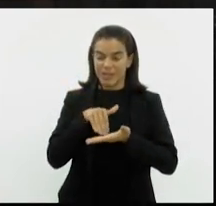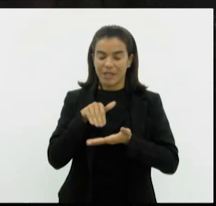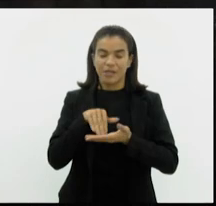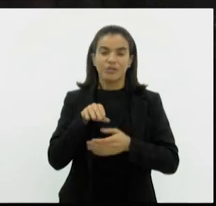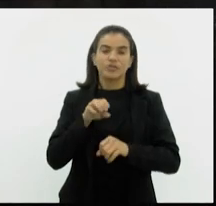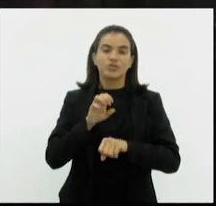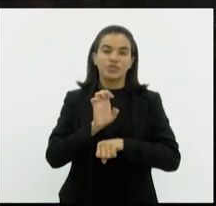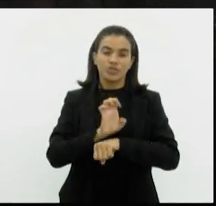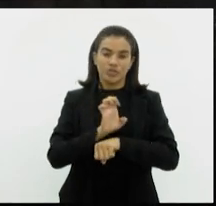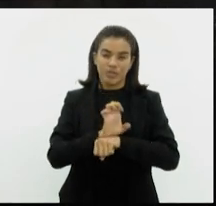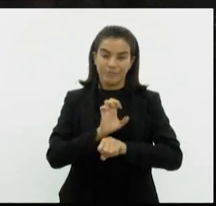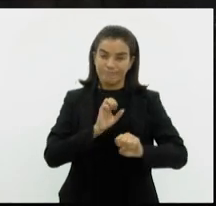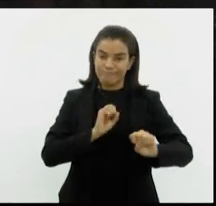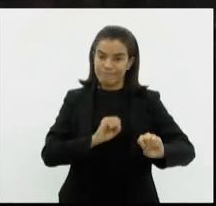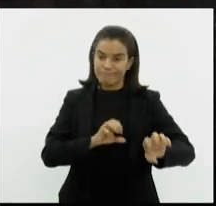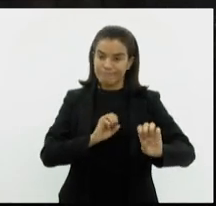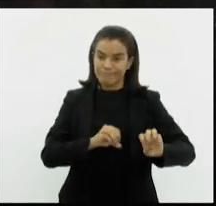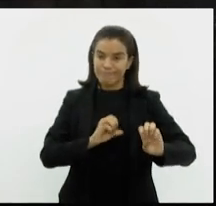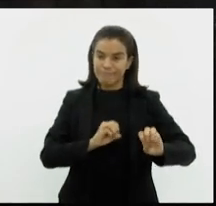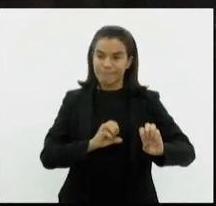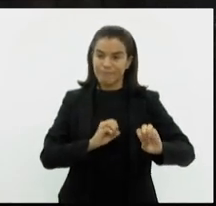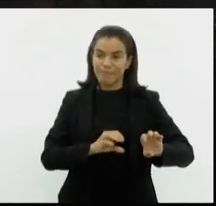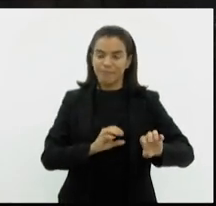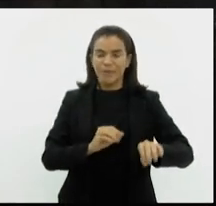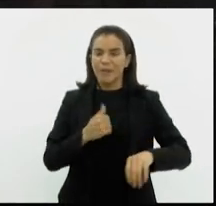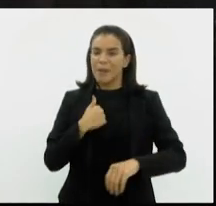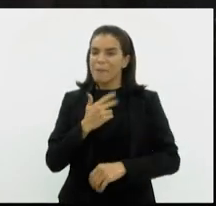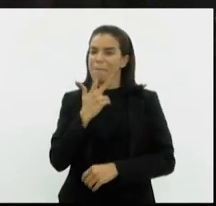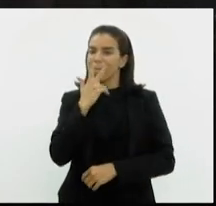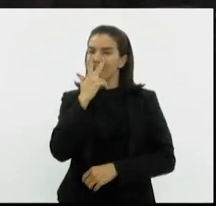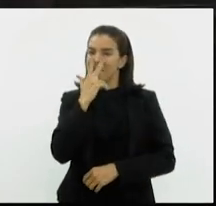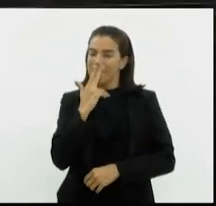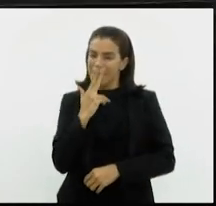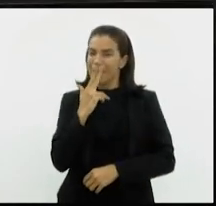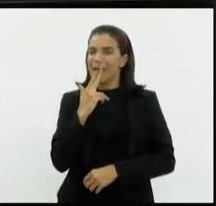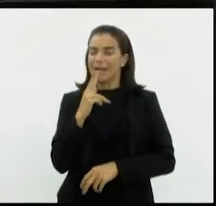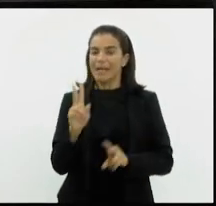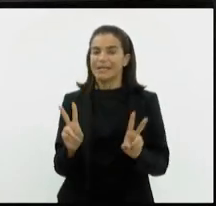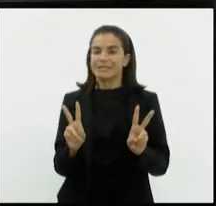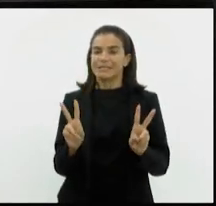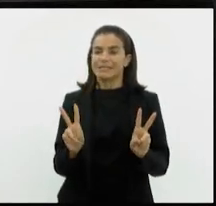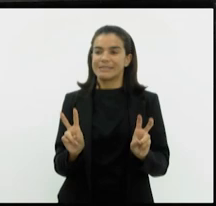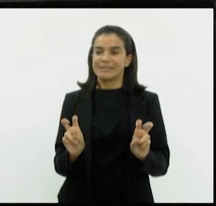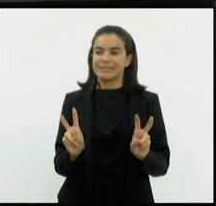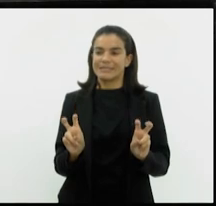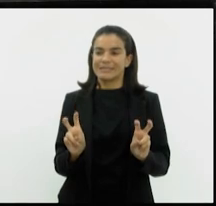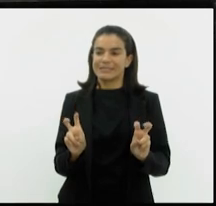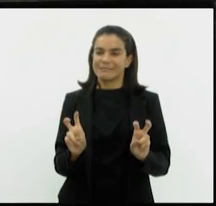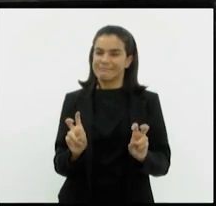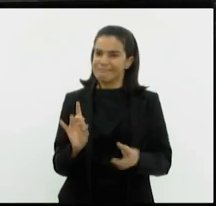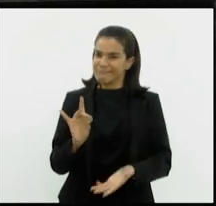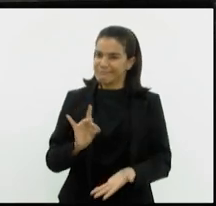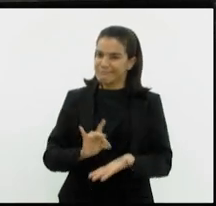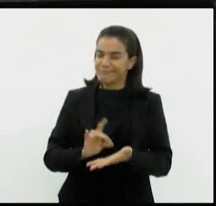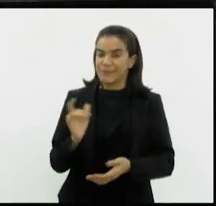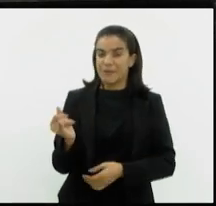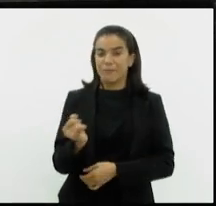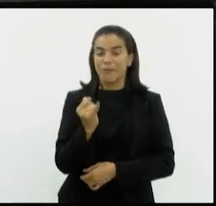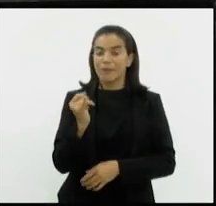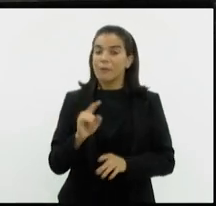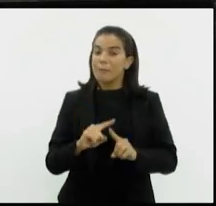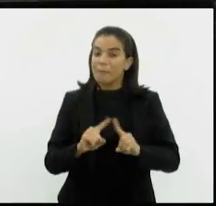educação e que me parecem e que me parece assuntos realmente importantes haja